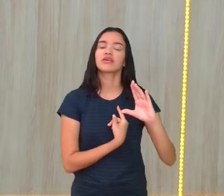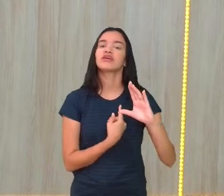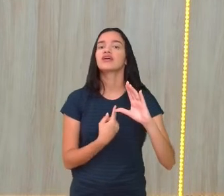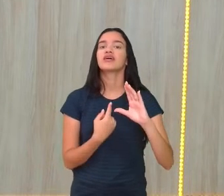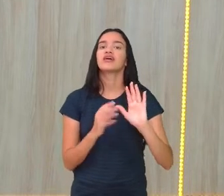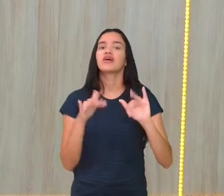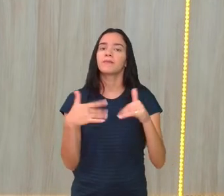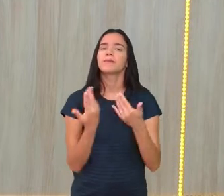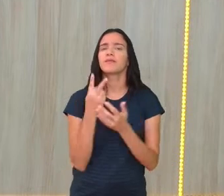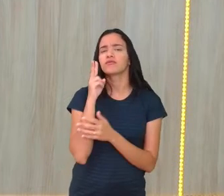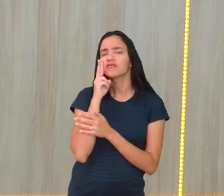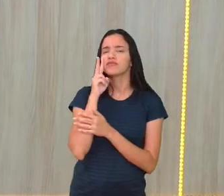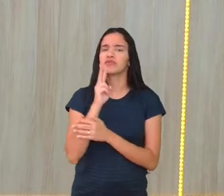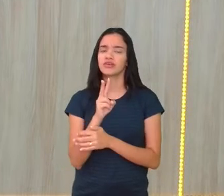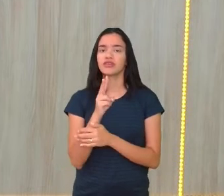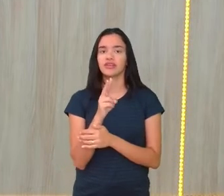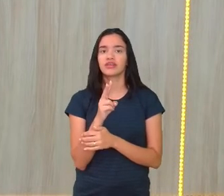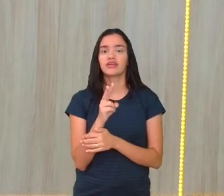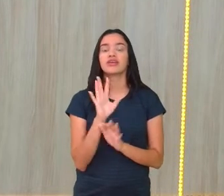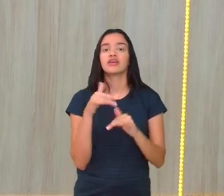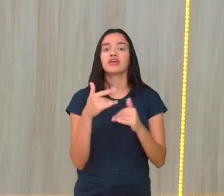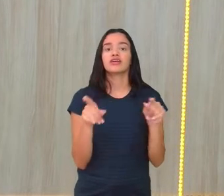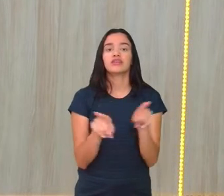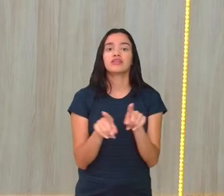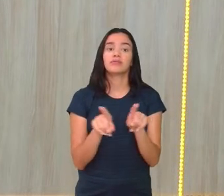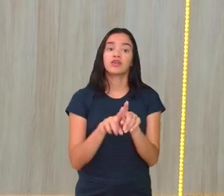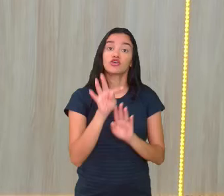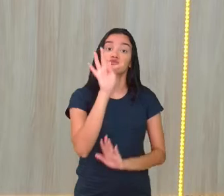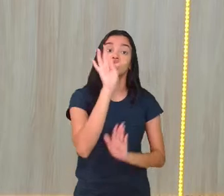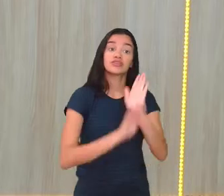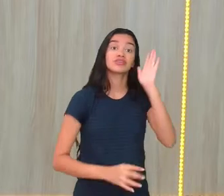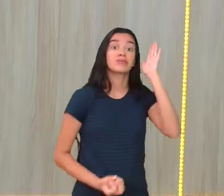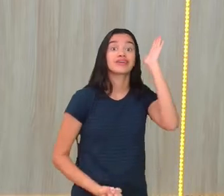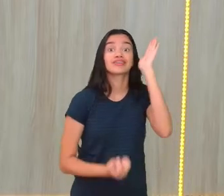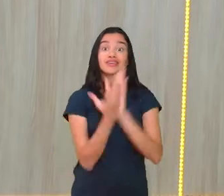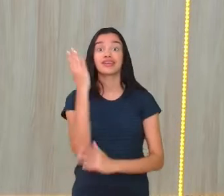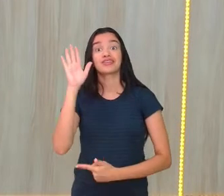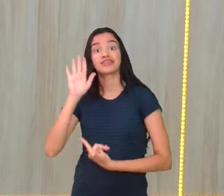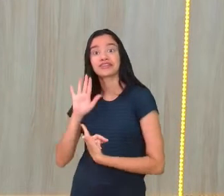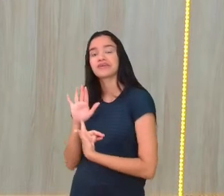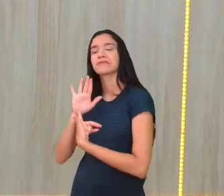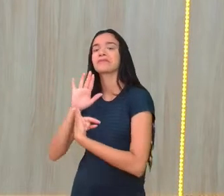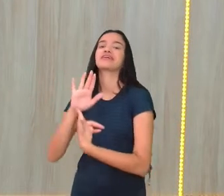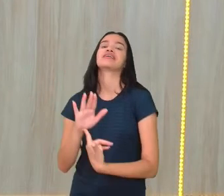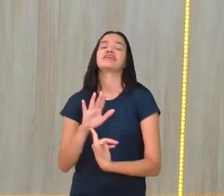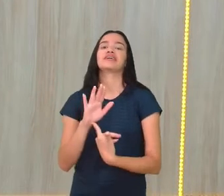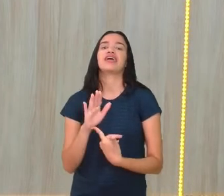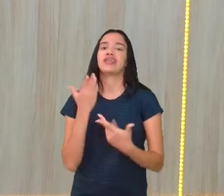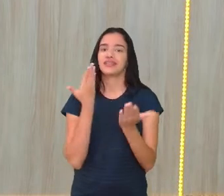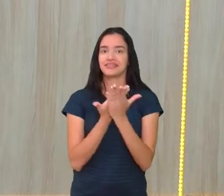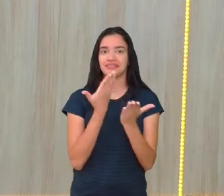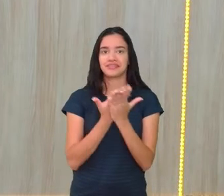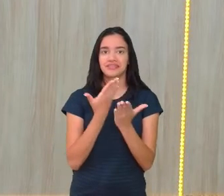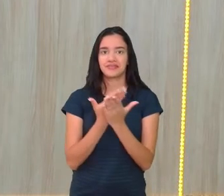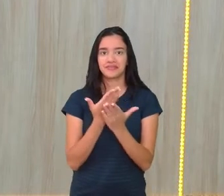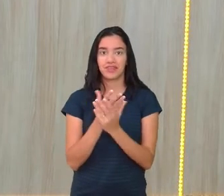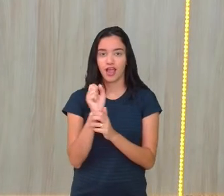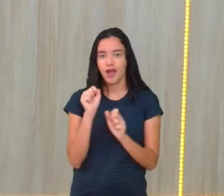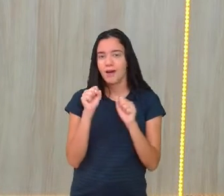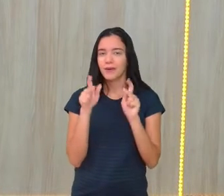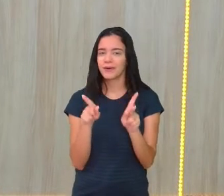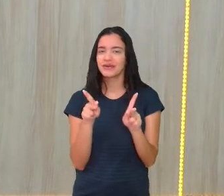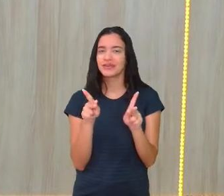gente pode dar uma olhada, e aqueles textos mais criativos a gente apresenta aqui nas nossas próximas aulas,